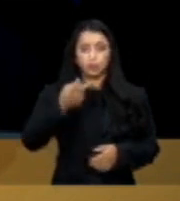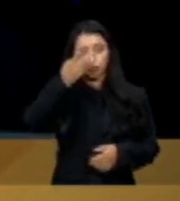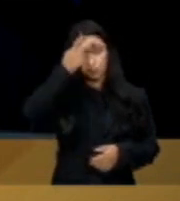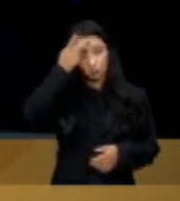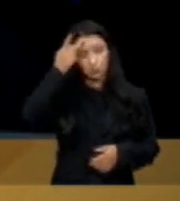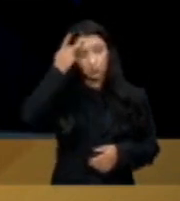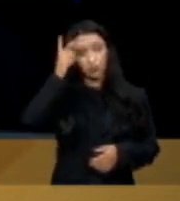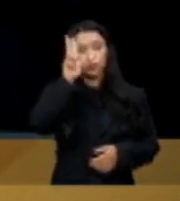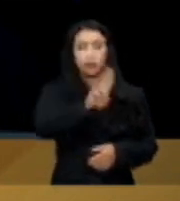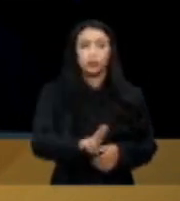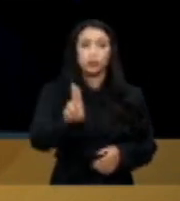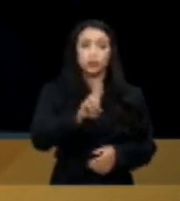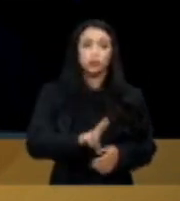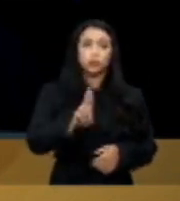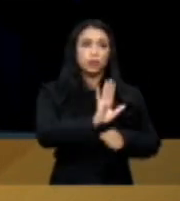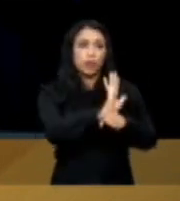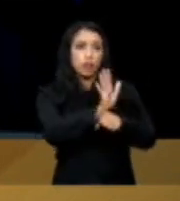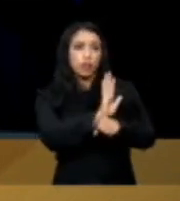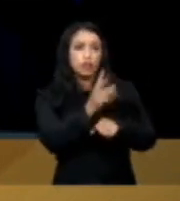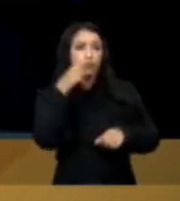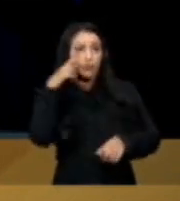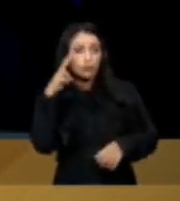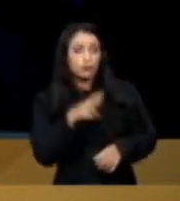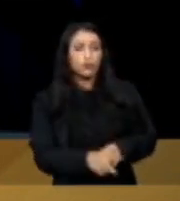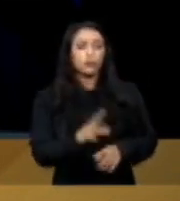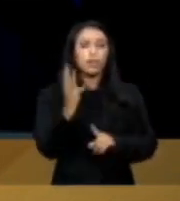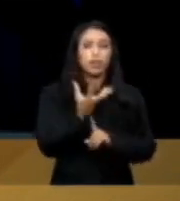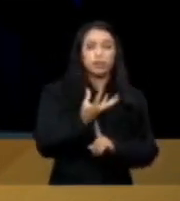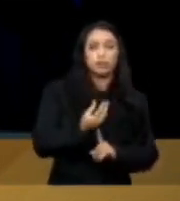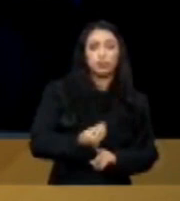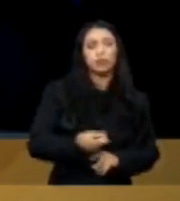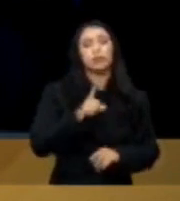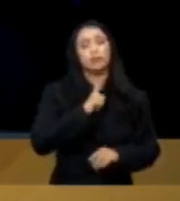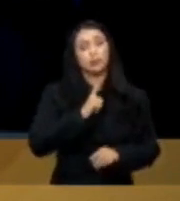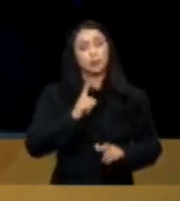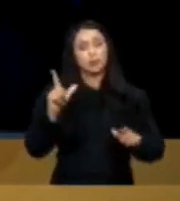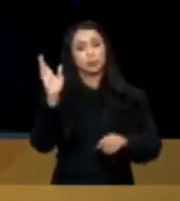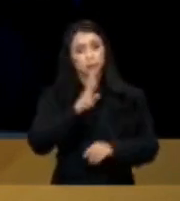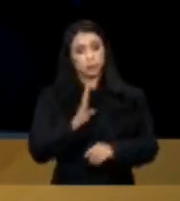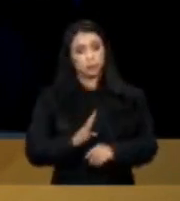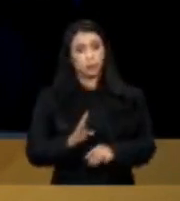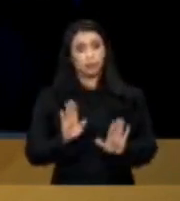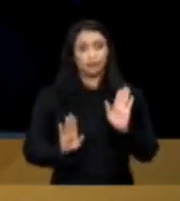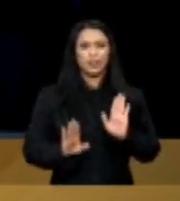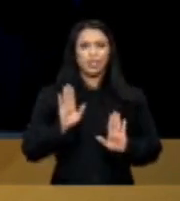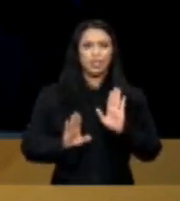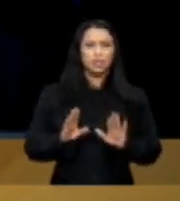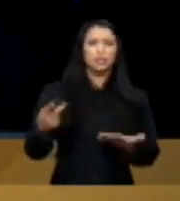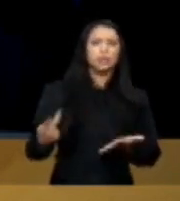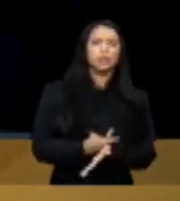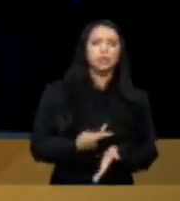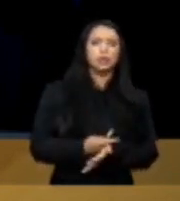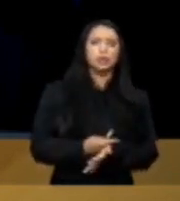mercado sensível ao produto artístico veiculado pelos diretores brasileiros. No mais das vezes, a propósito,